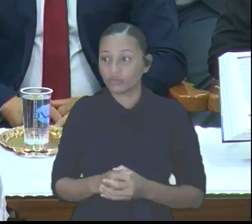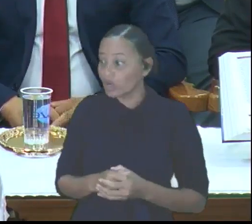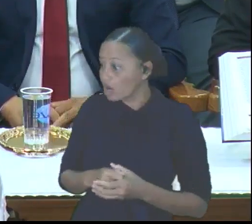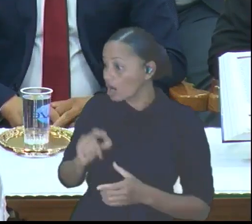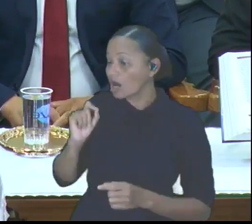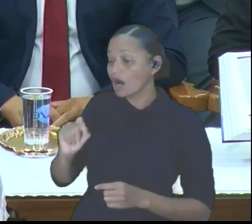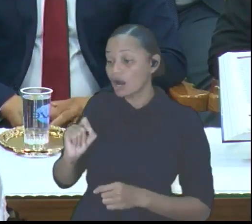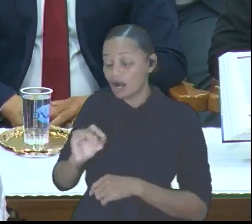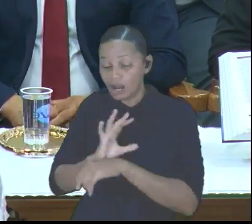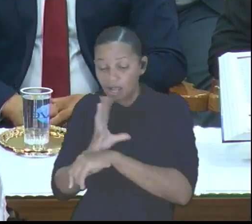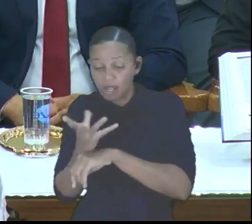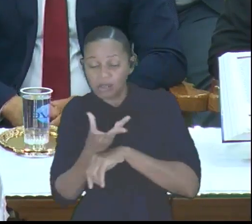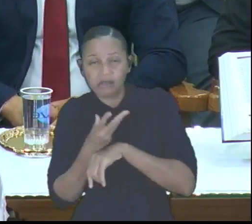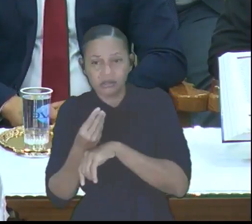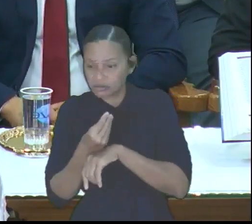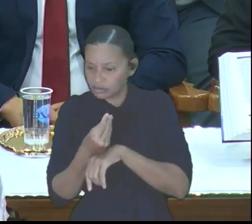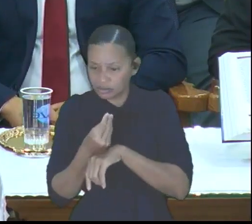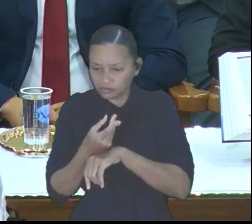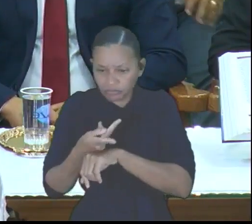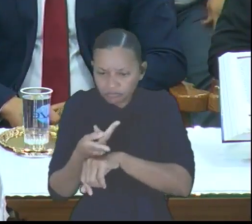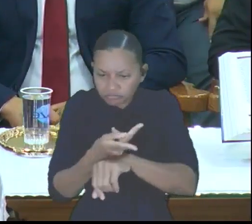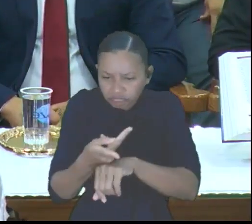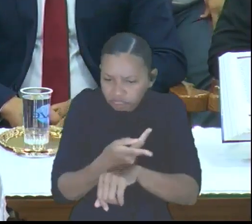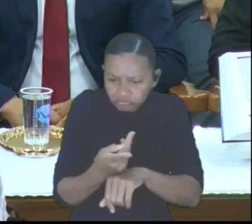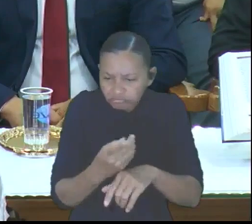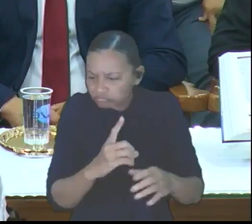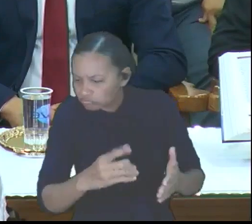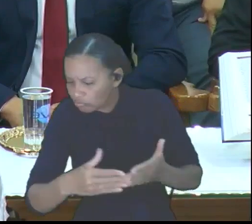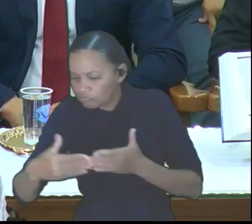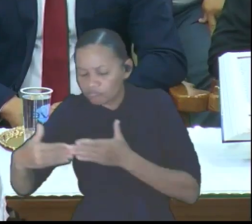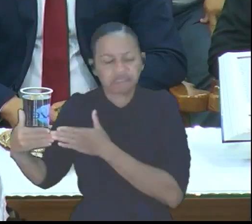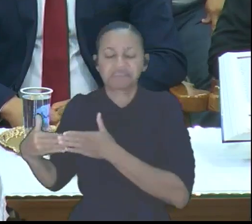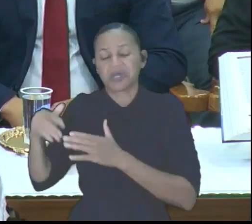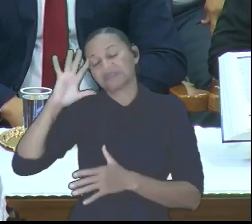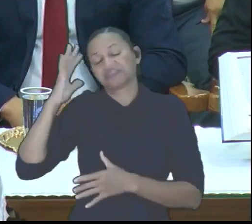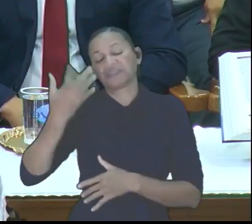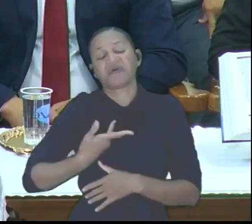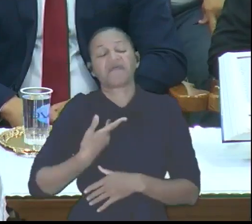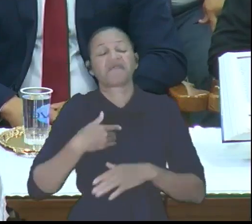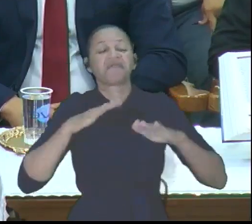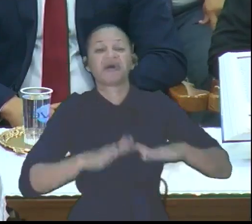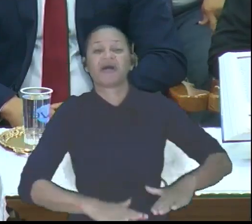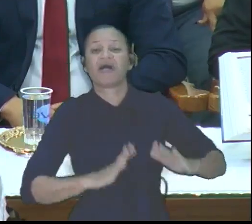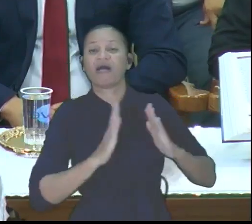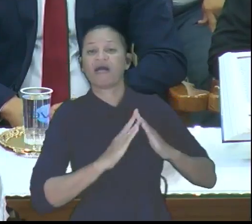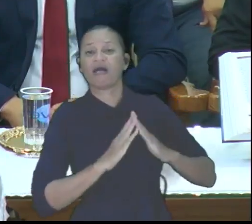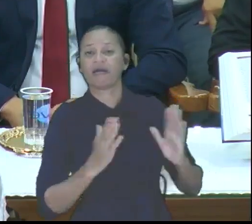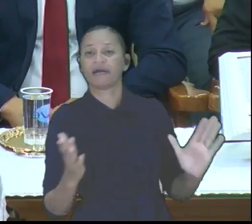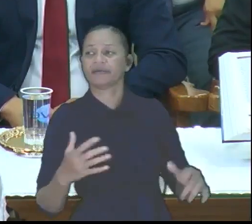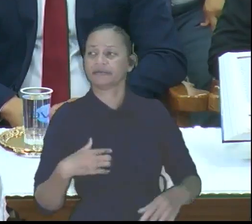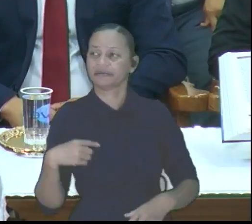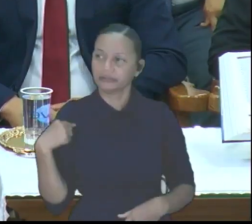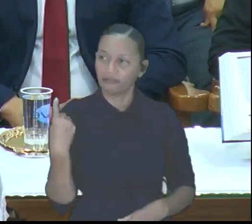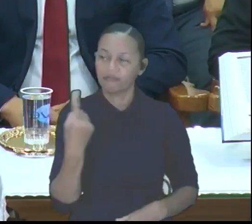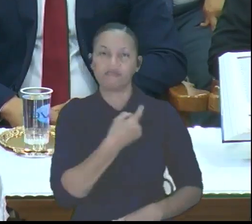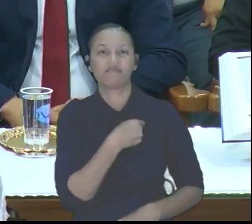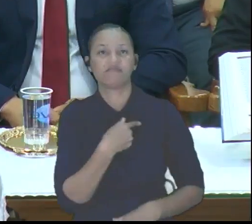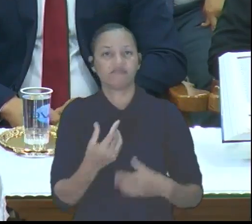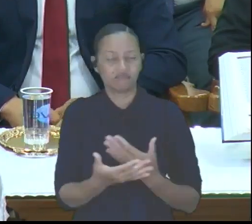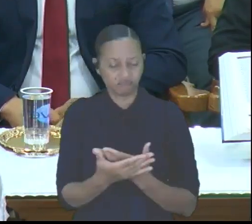atrás de quem se isolou. De quem resolveu ficar em casa. Não, olha, nós vimos o